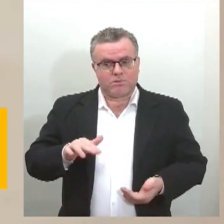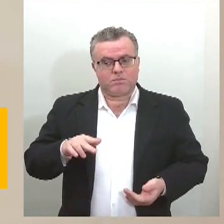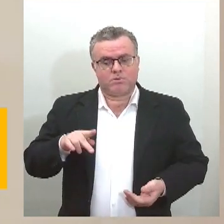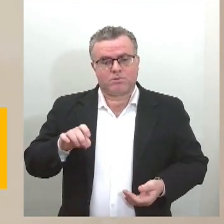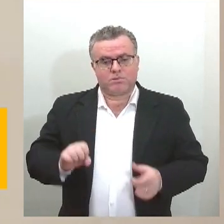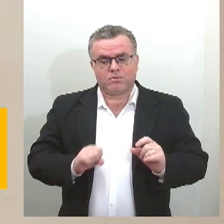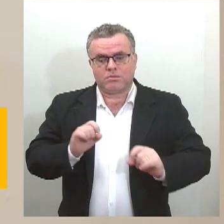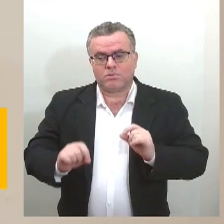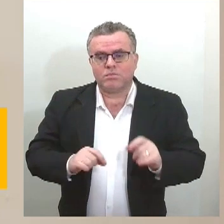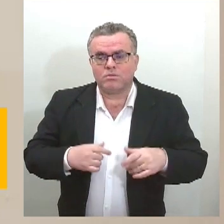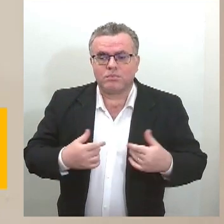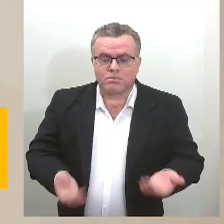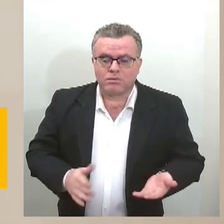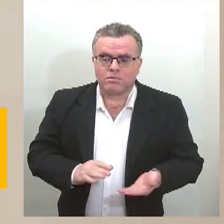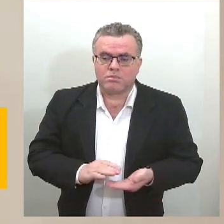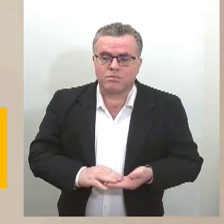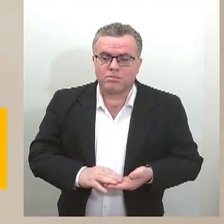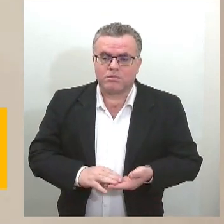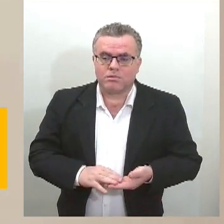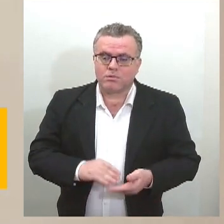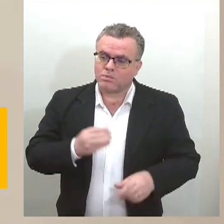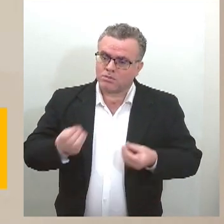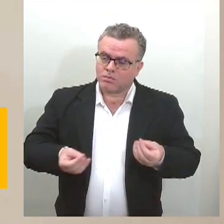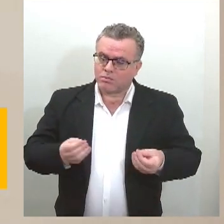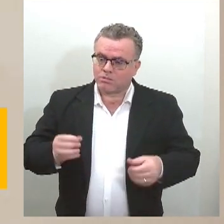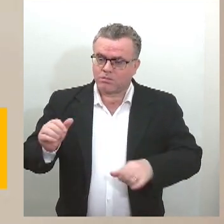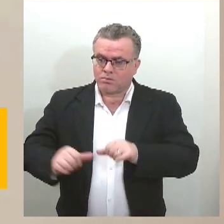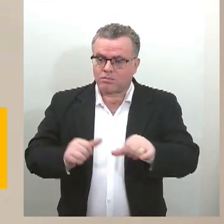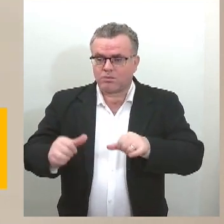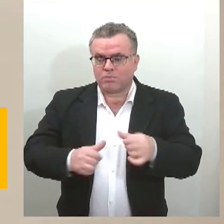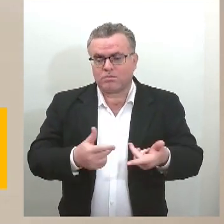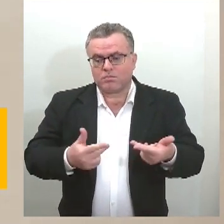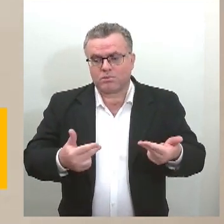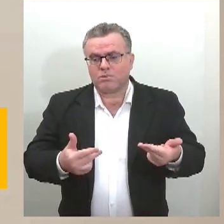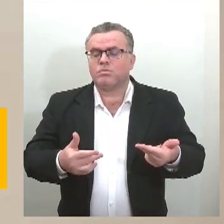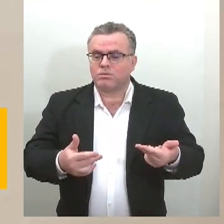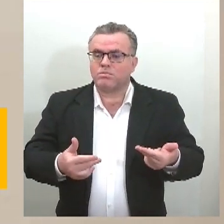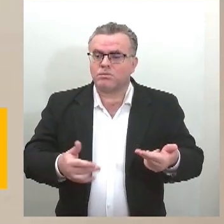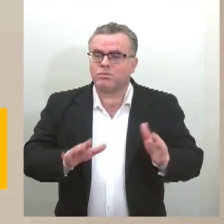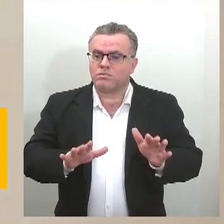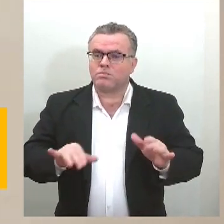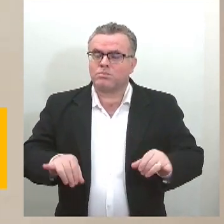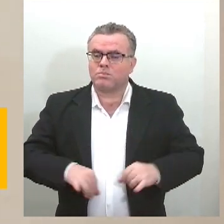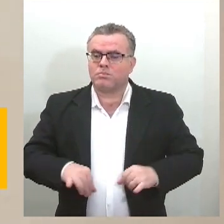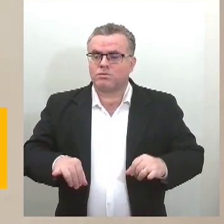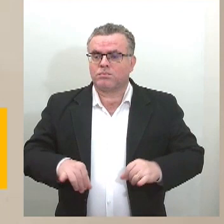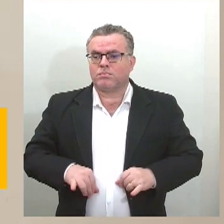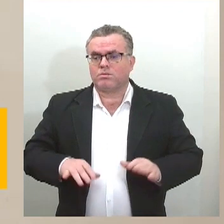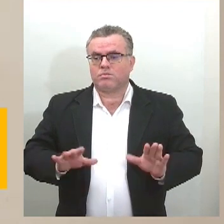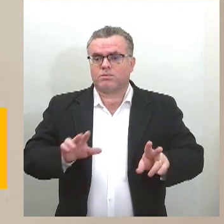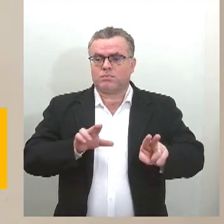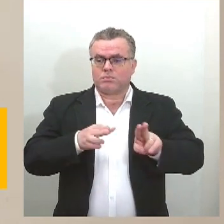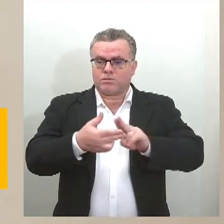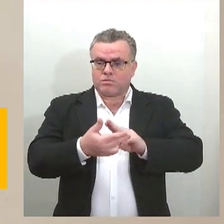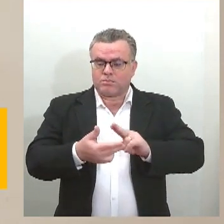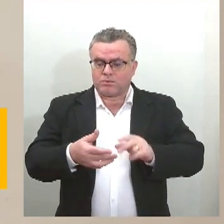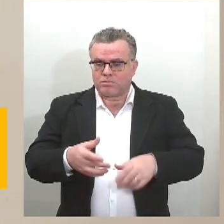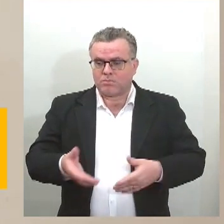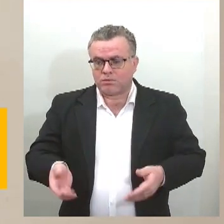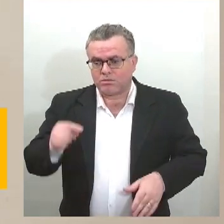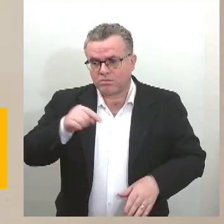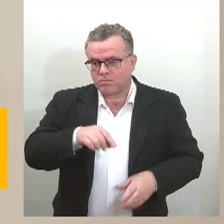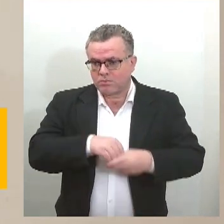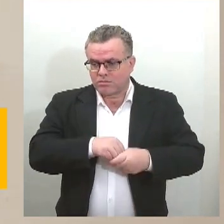ainda sofre com muitas ausências, apesar do tratamento ser disponibilizado pelo SUS, mas ainda temos muitas coisas para